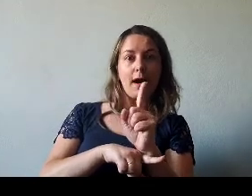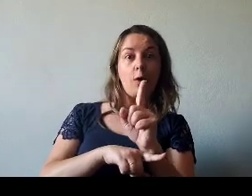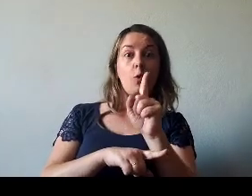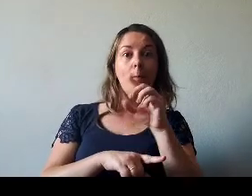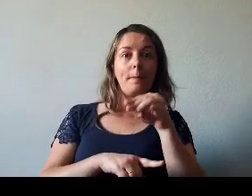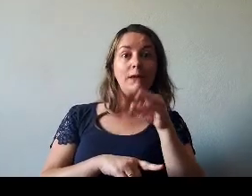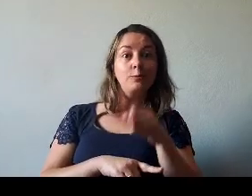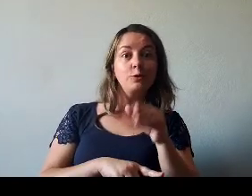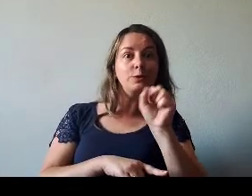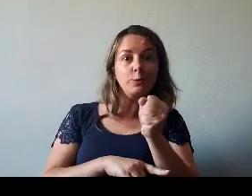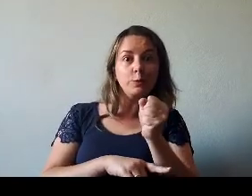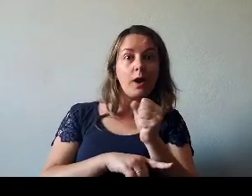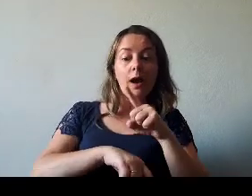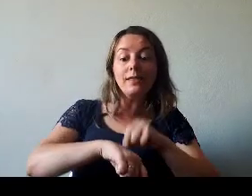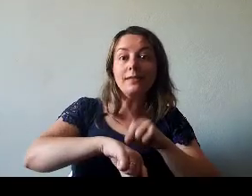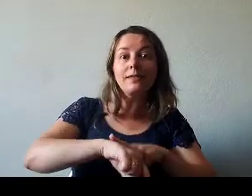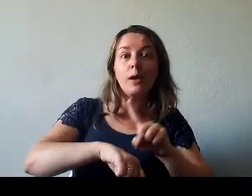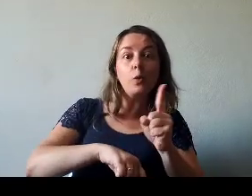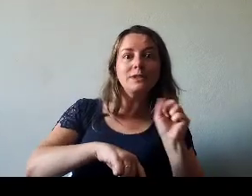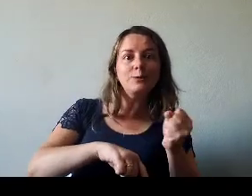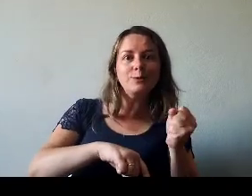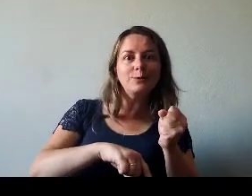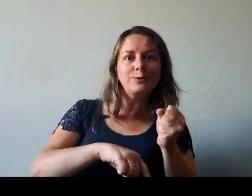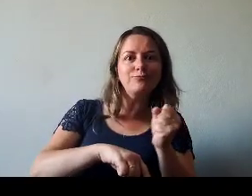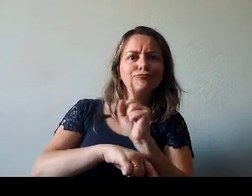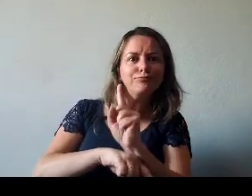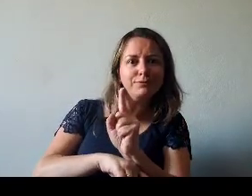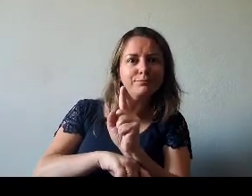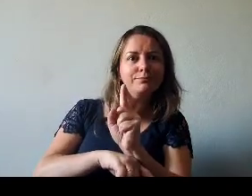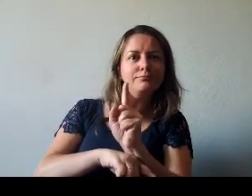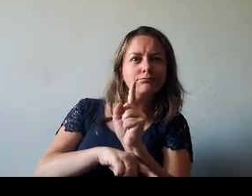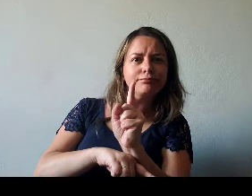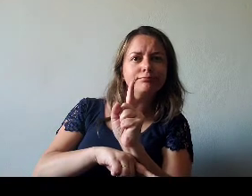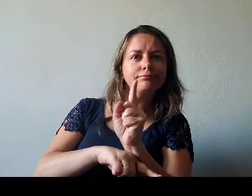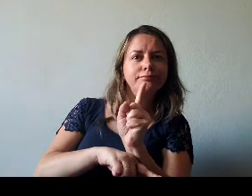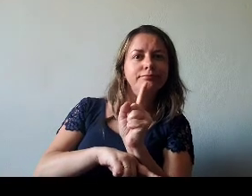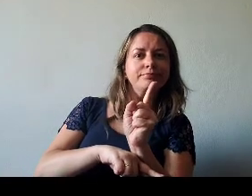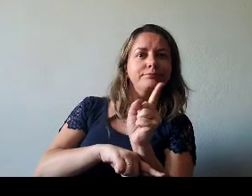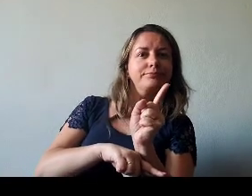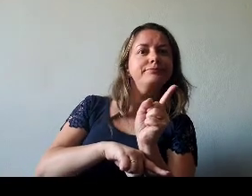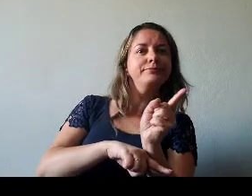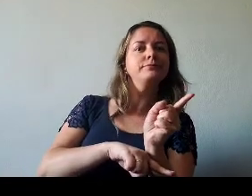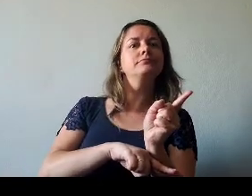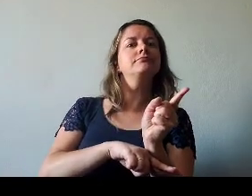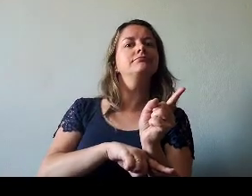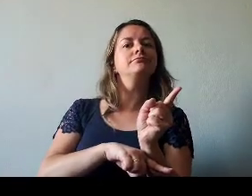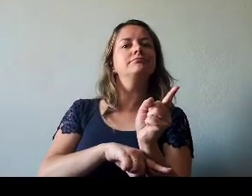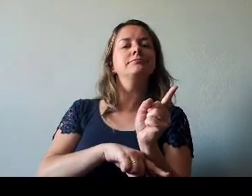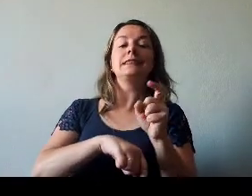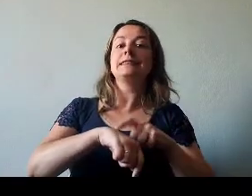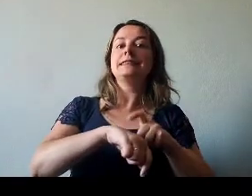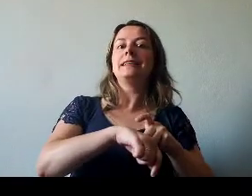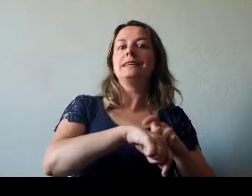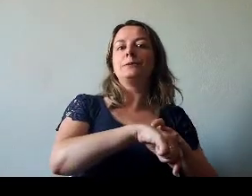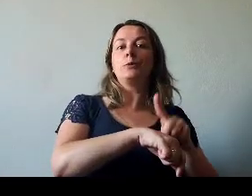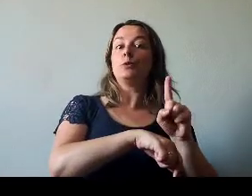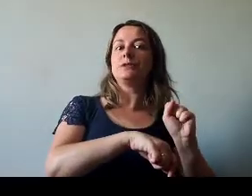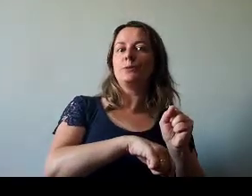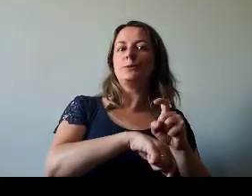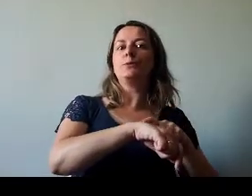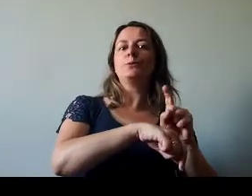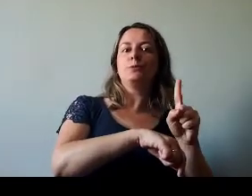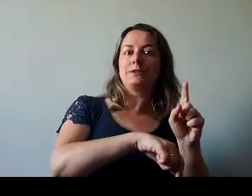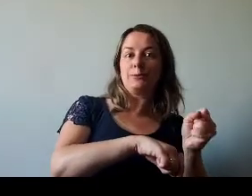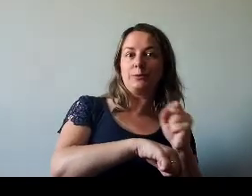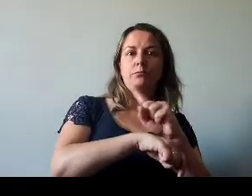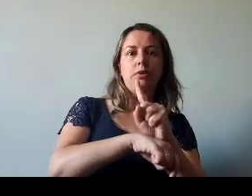segundo, ok? Isso é uma aceleração de 1 metro por segundo ao quadrado. Uma variação de 1 metro por segundo da velocidade